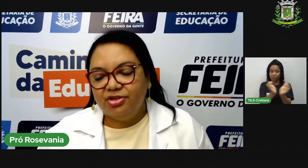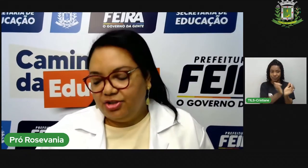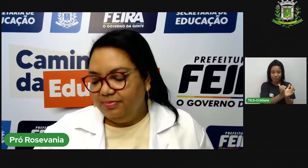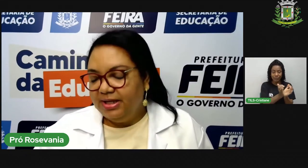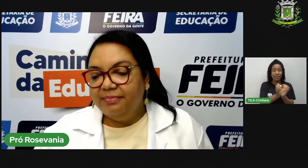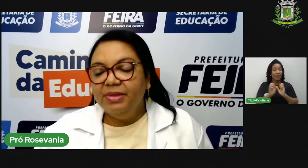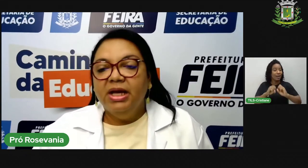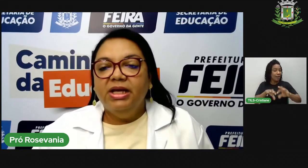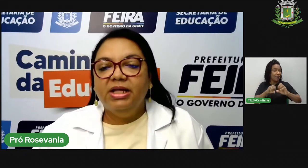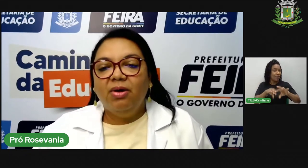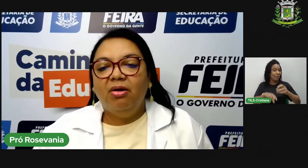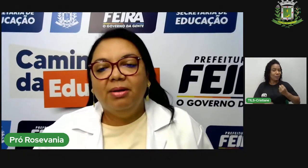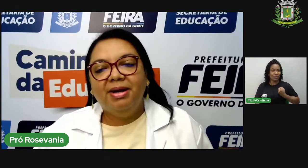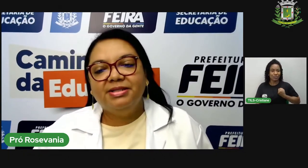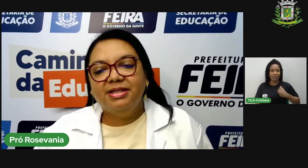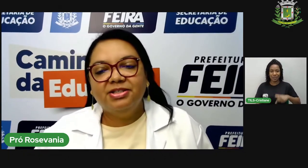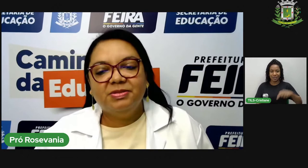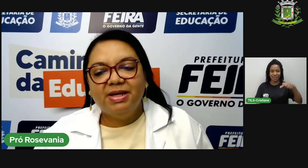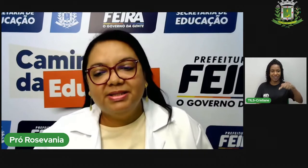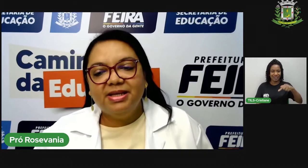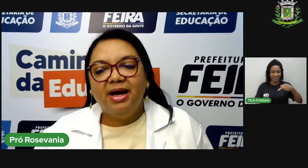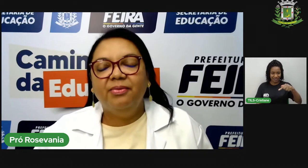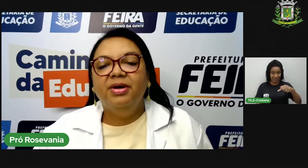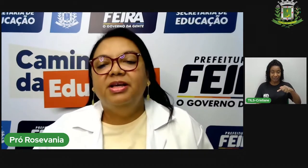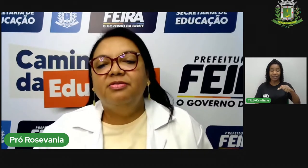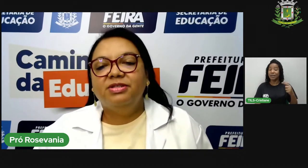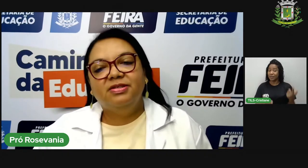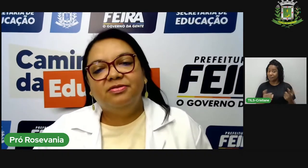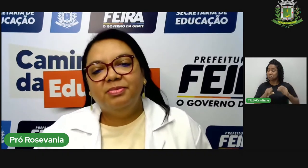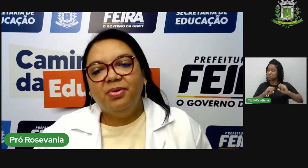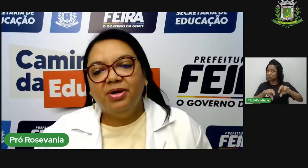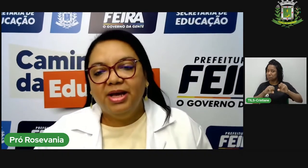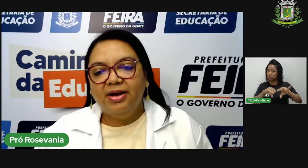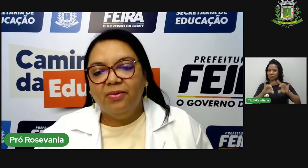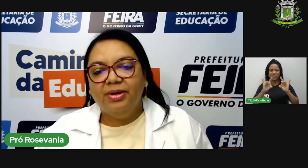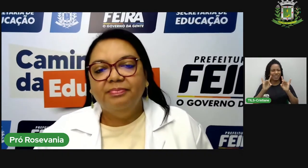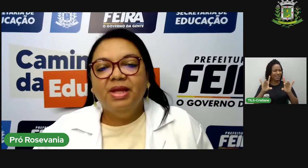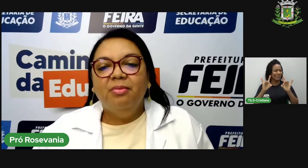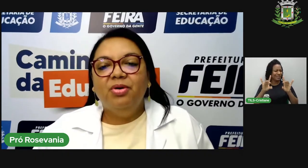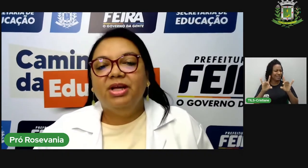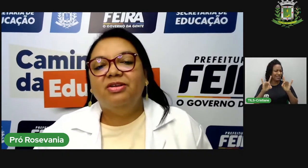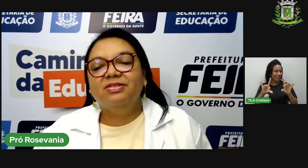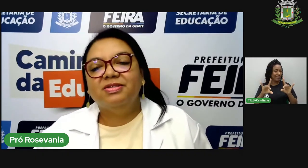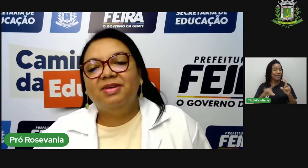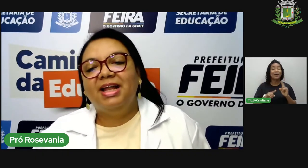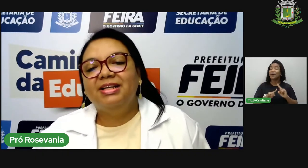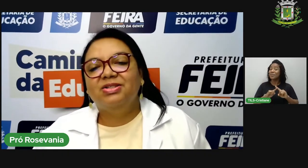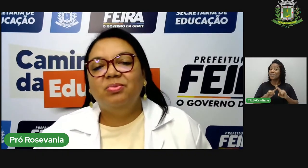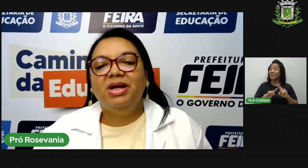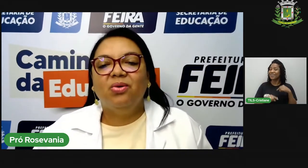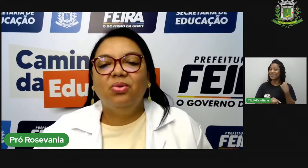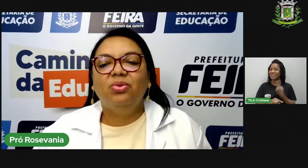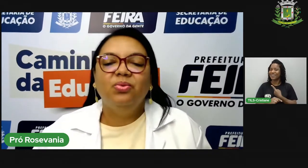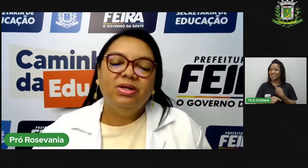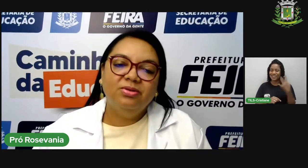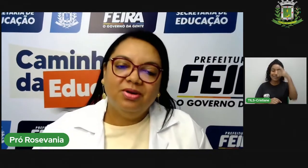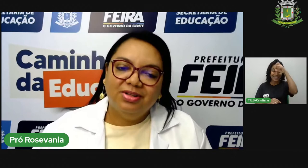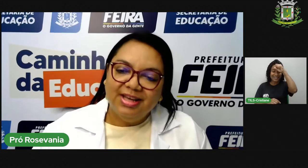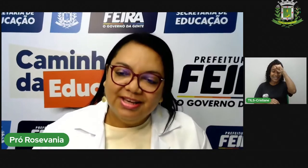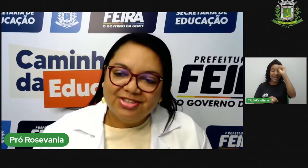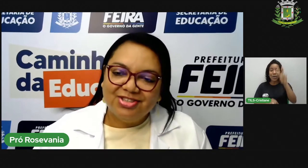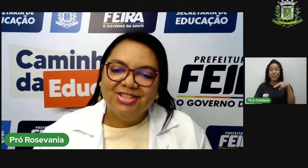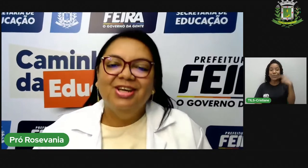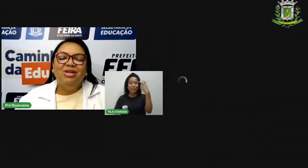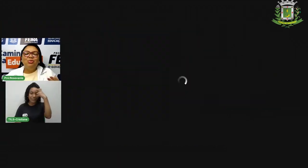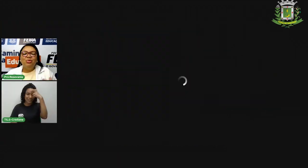sete, né, e é uma aula bastante especial, e vocês vão ver por que agora. Porque nós vamos falar sobre a cultura do